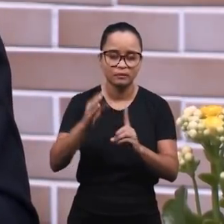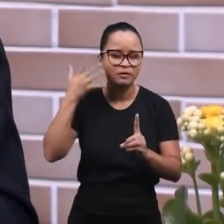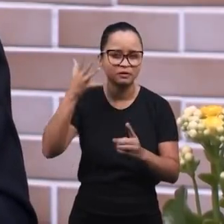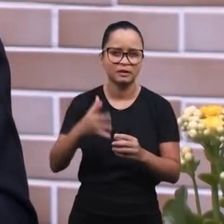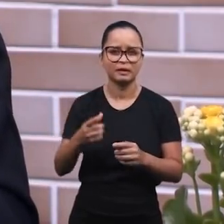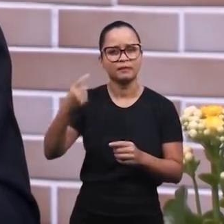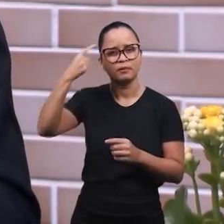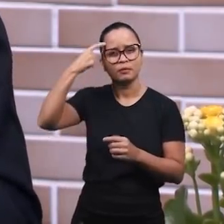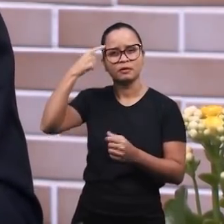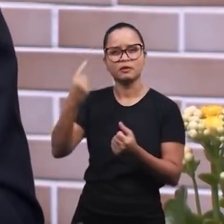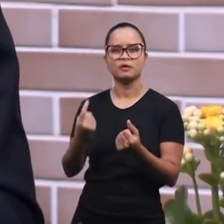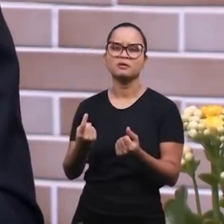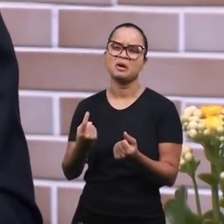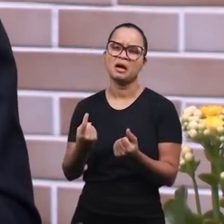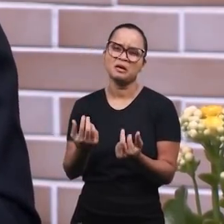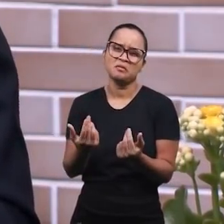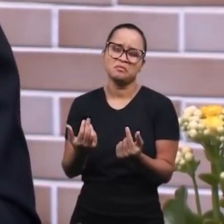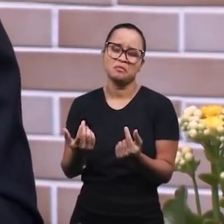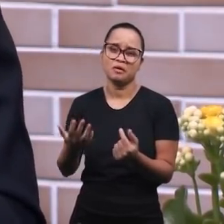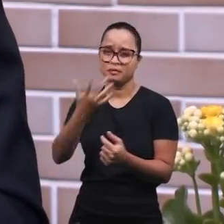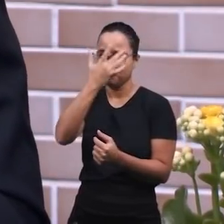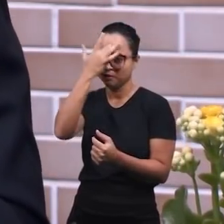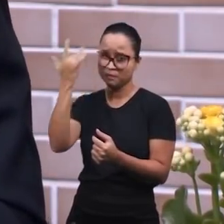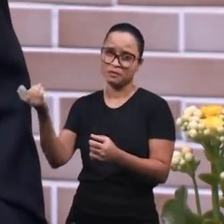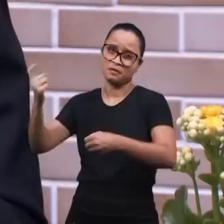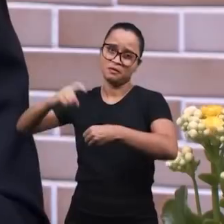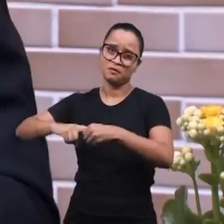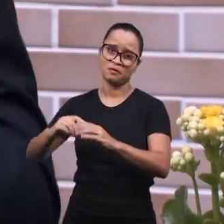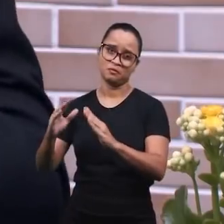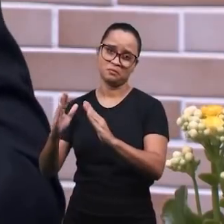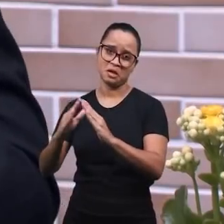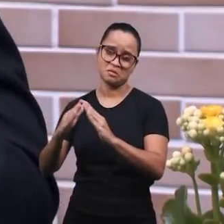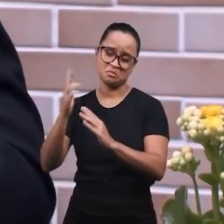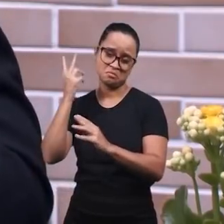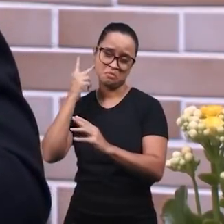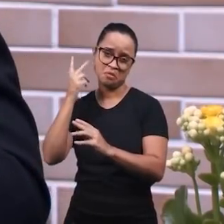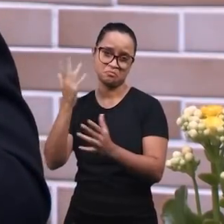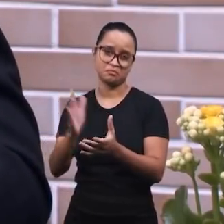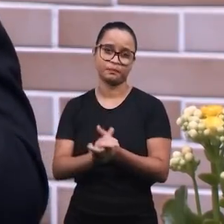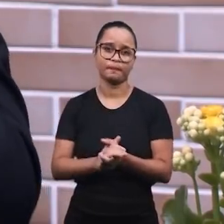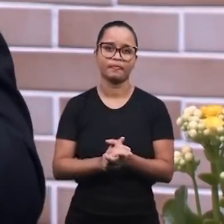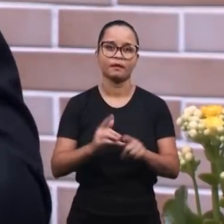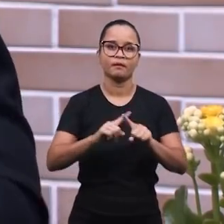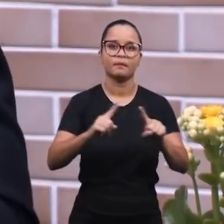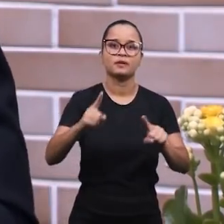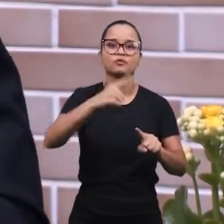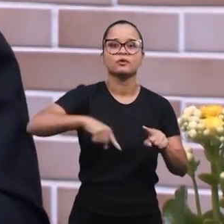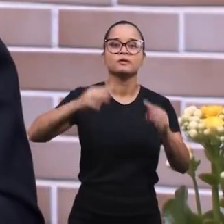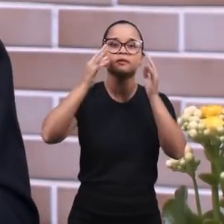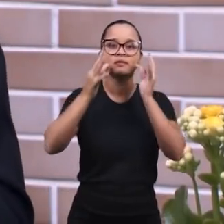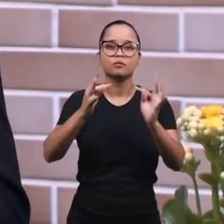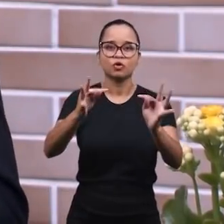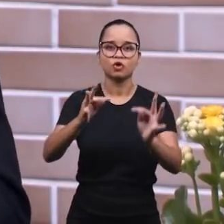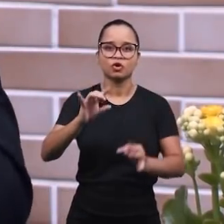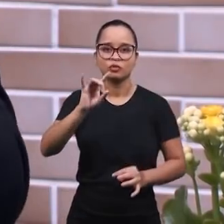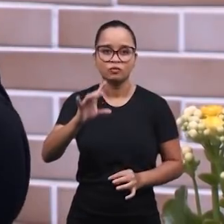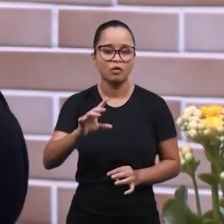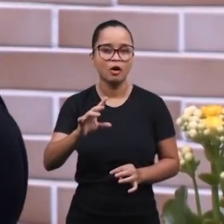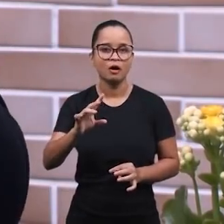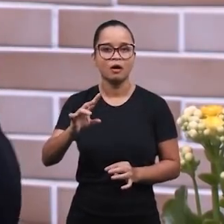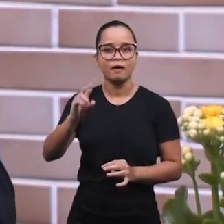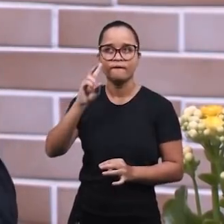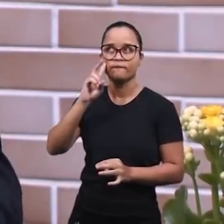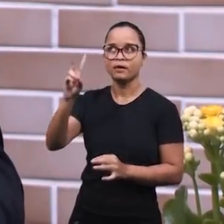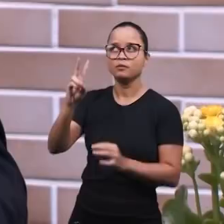assim, como a multidão que volta para suas casas. O nosso testemunho é que nós somos discípulos. Nós não